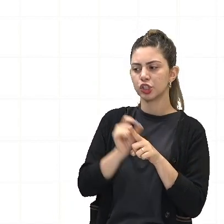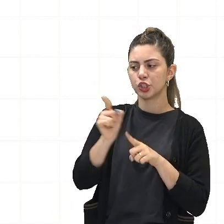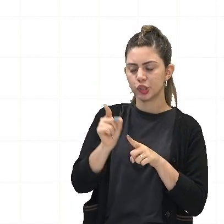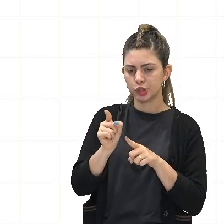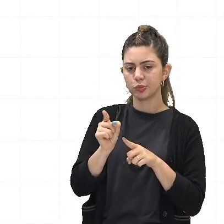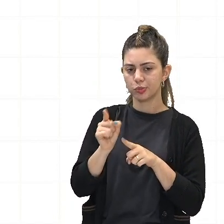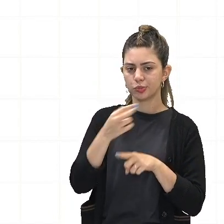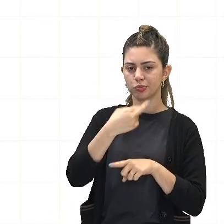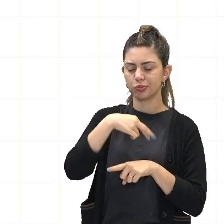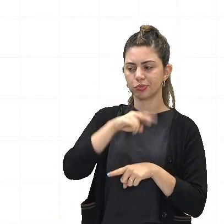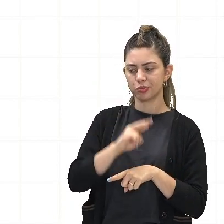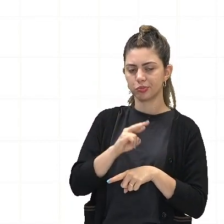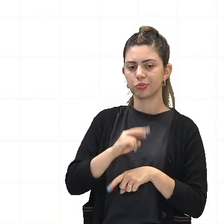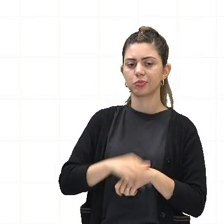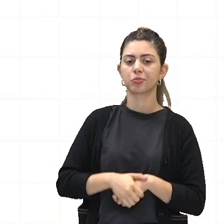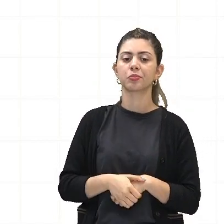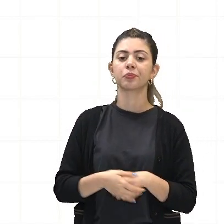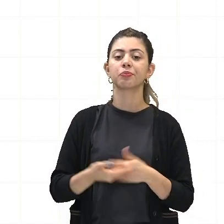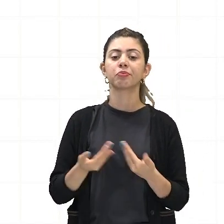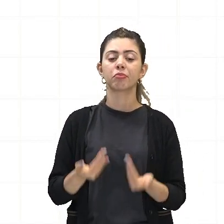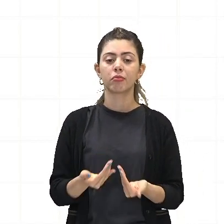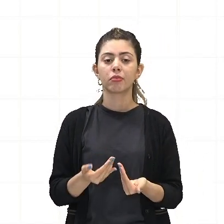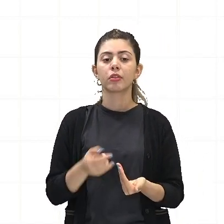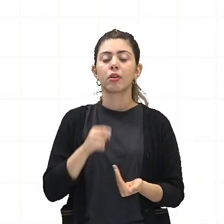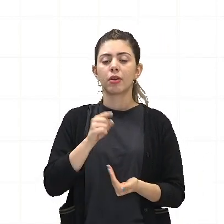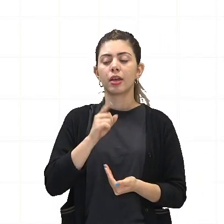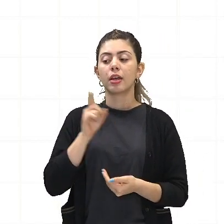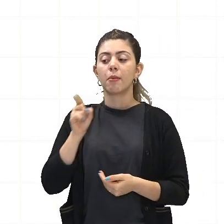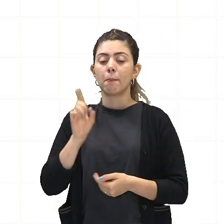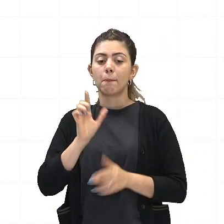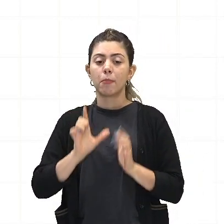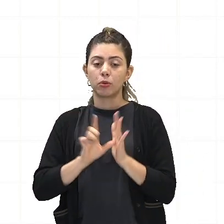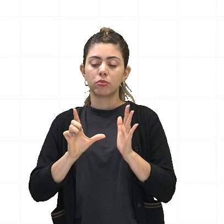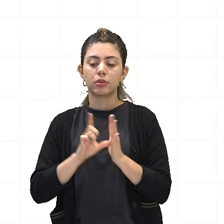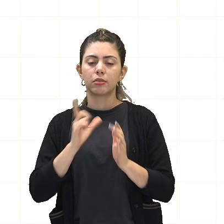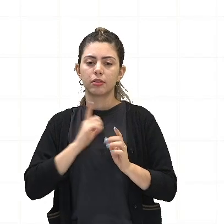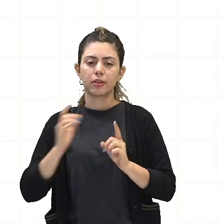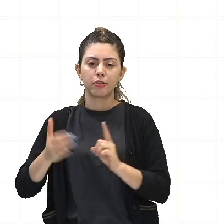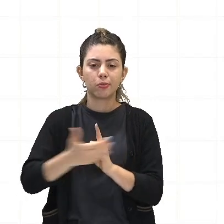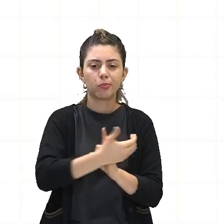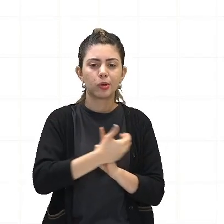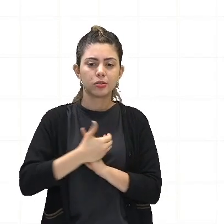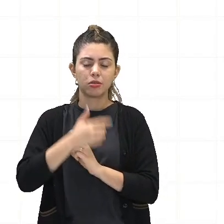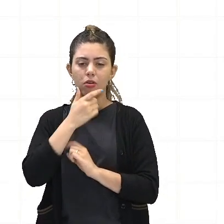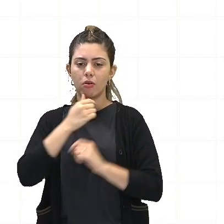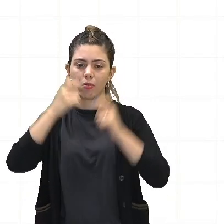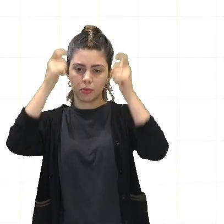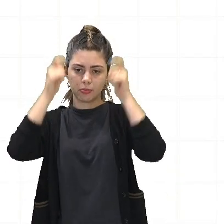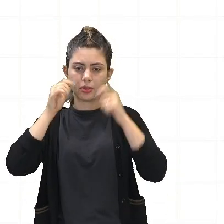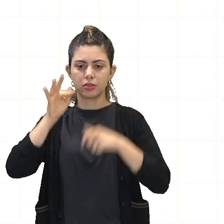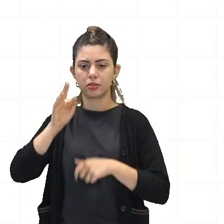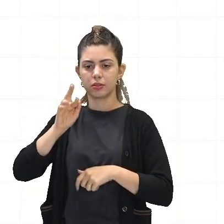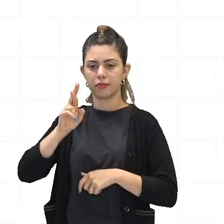certo? O luteranismo determinou também a substituição do latim pelo